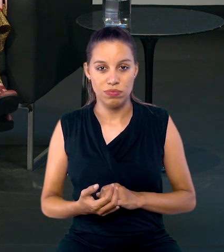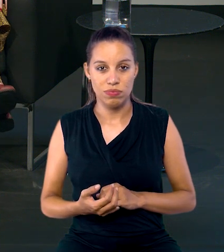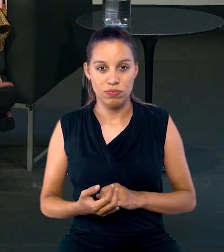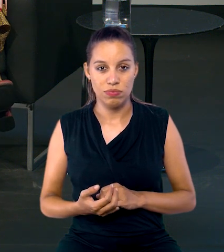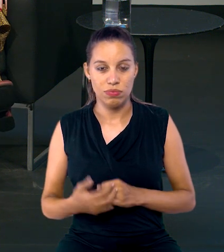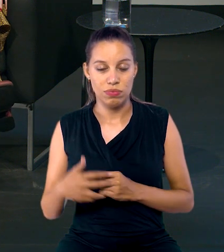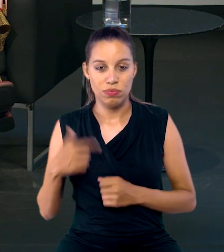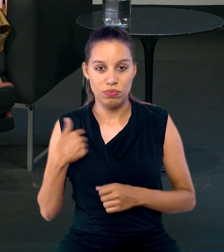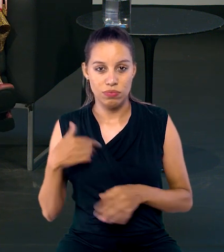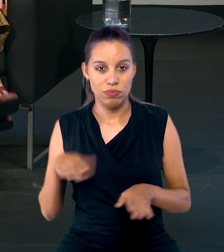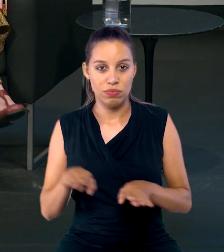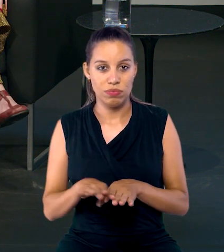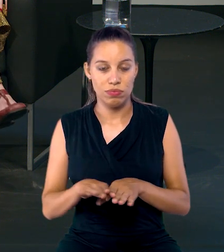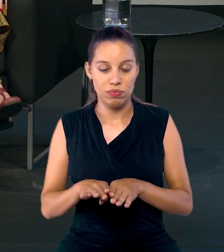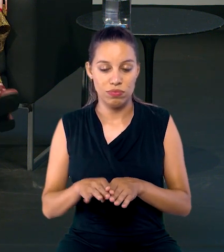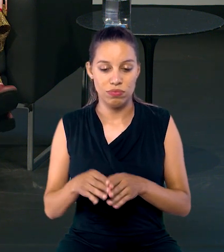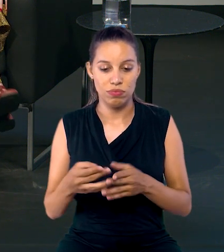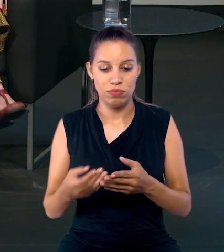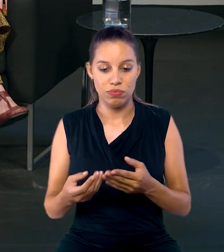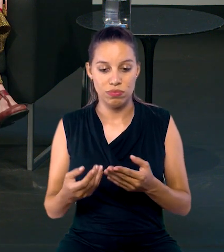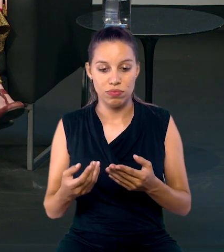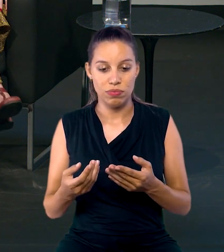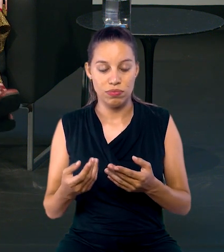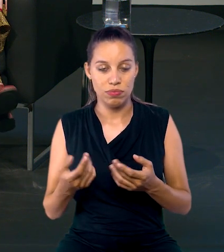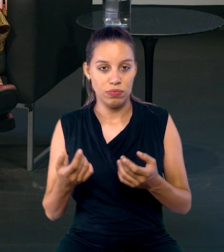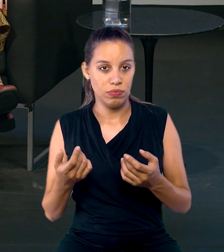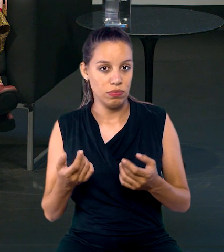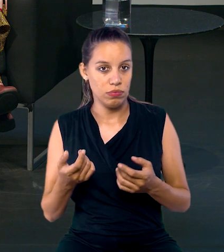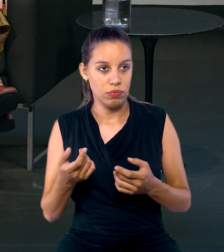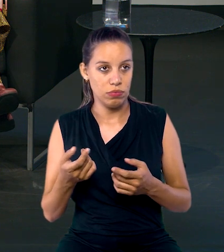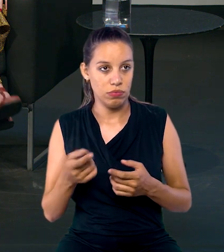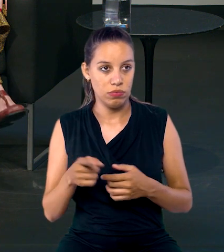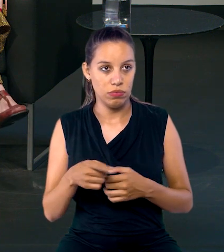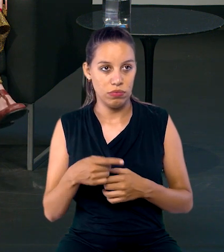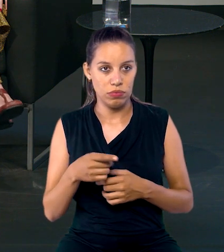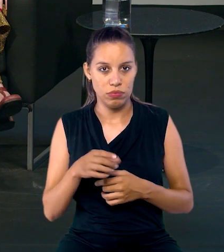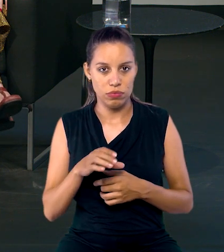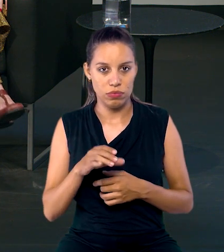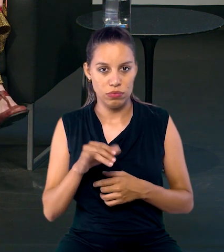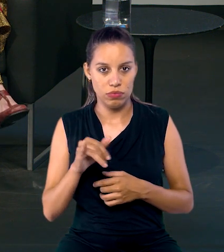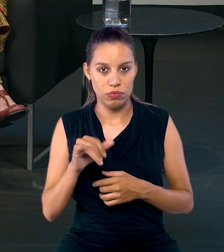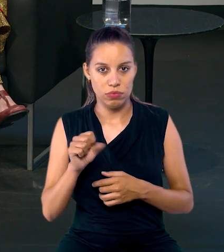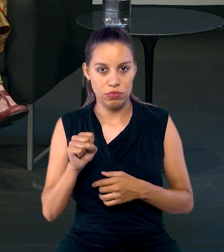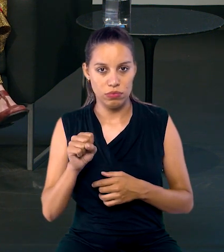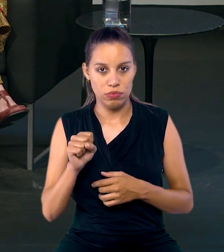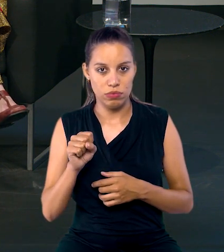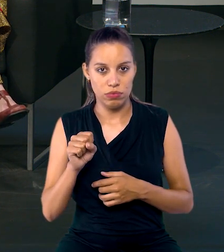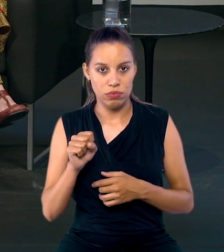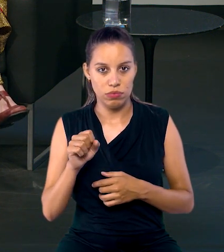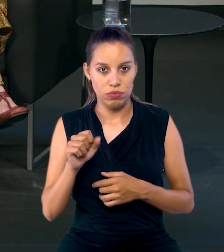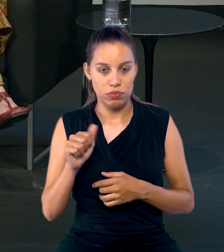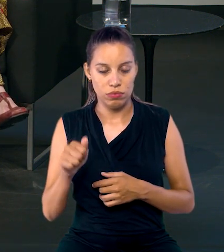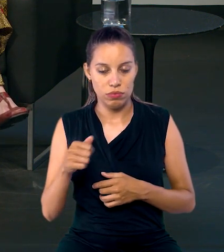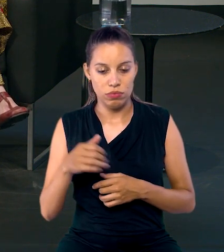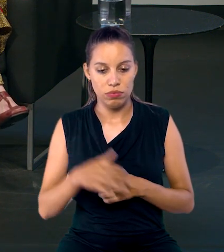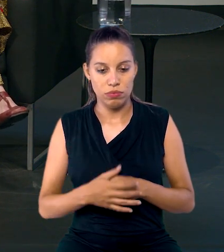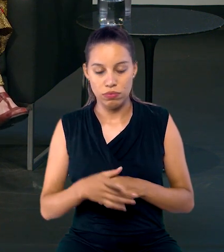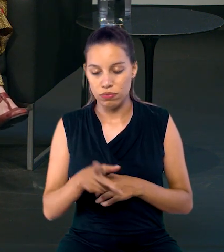Também vou fazer um apanhado, assim, iniciando pela questão de Cissa, é isso? Obrigada,